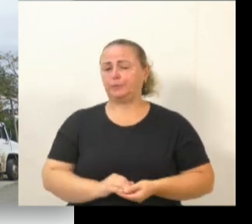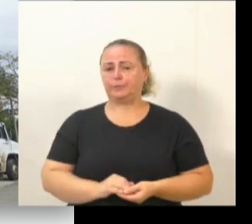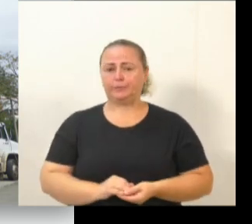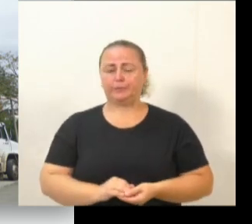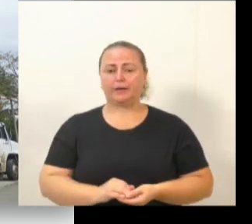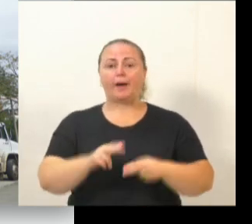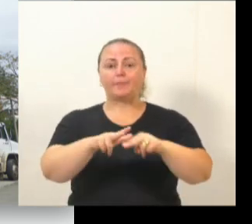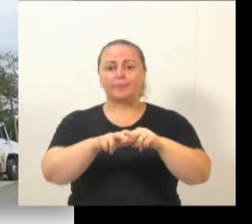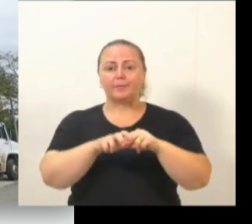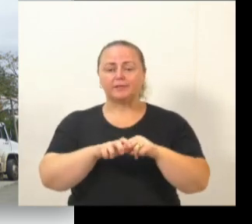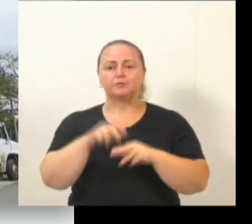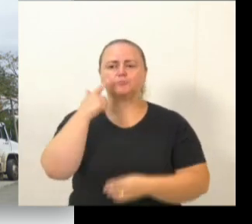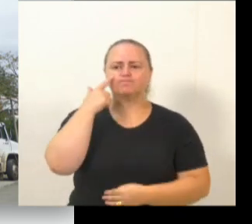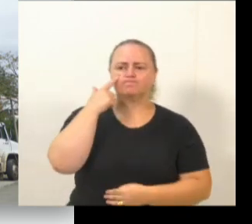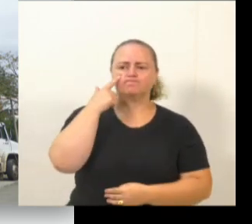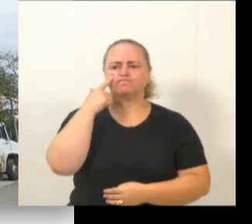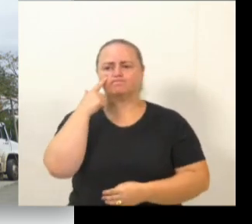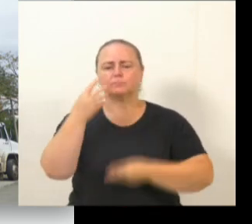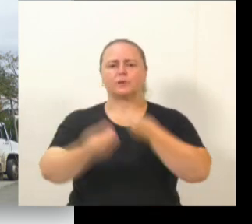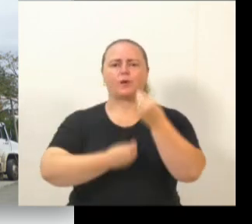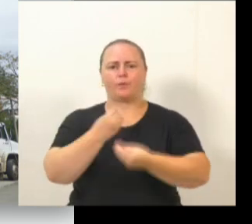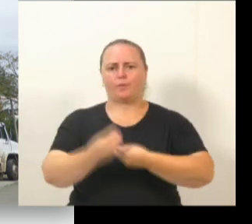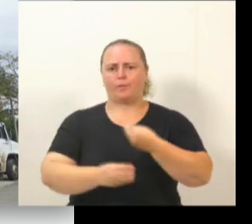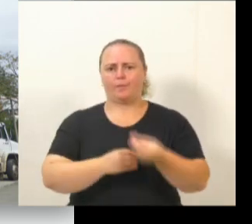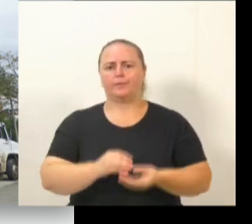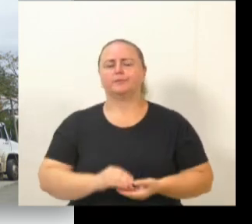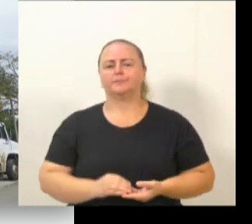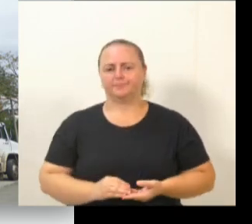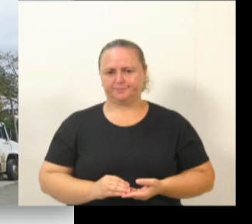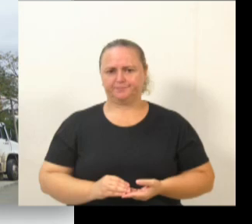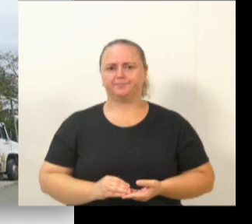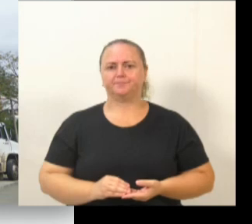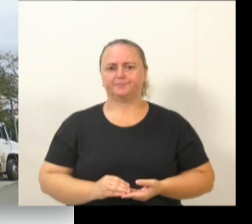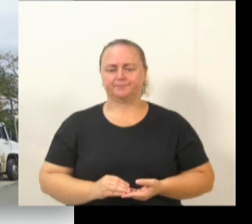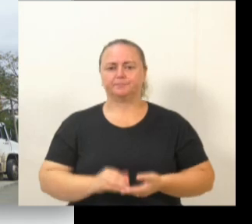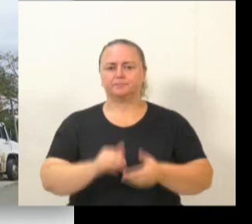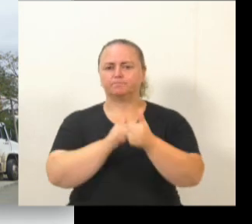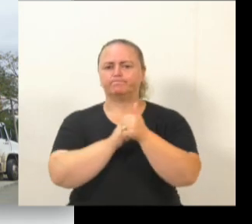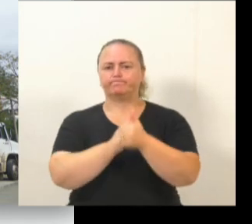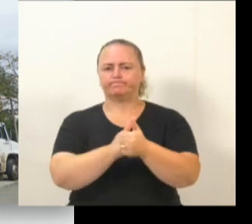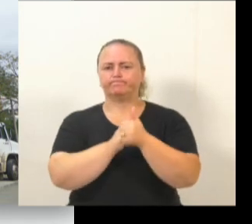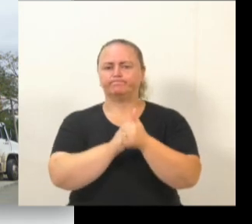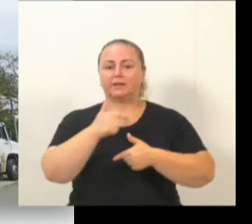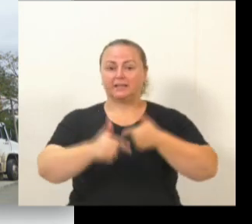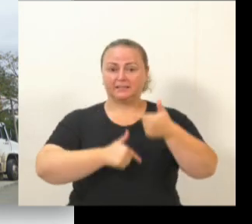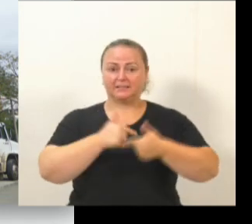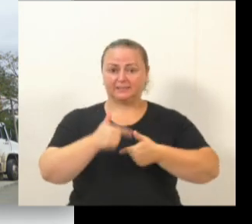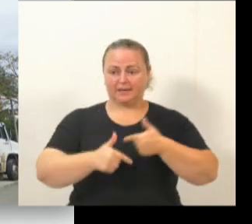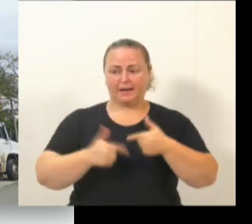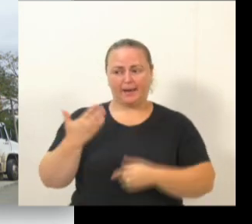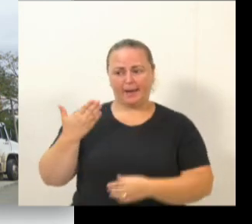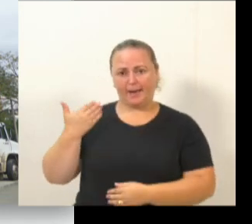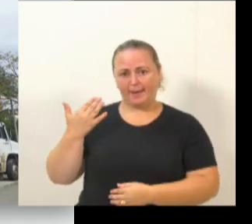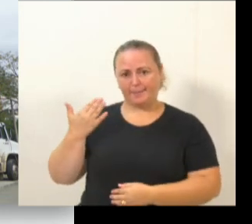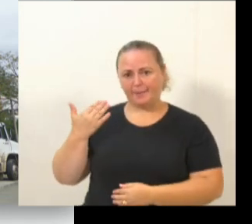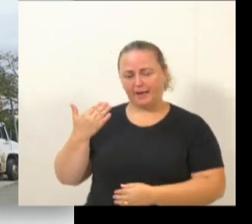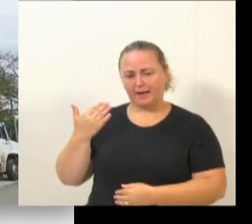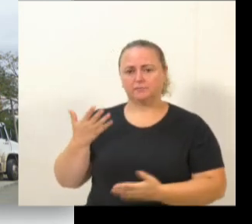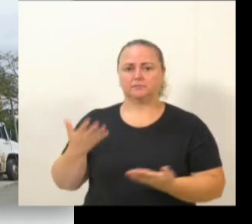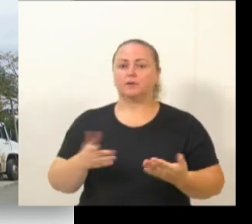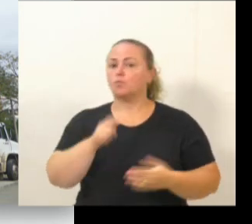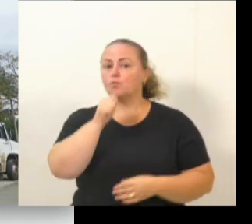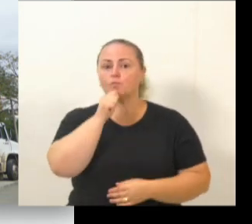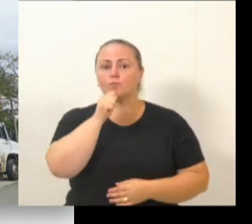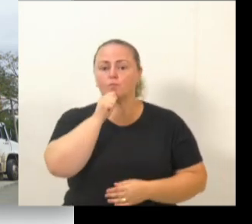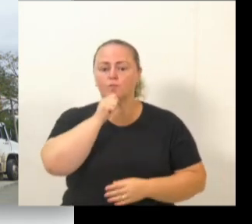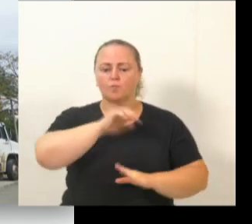para isso. Quem pôde acompanhar o trabalho da Rua dos Caçadores, feito mais recente, a gente fez sem escavação,